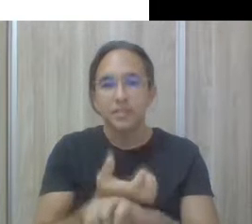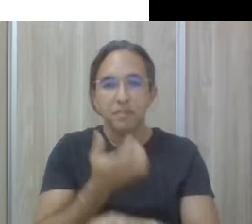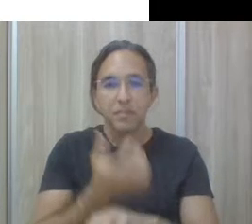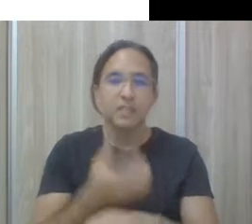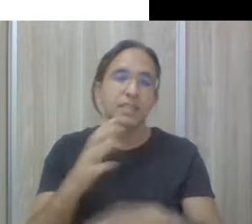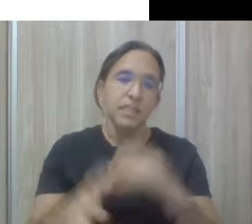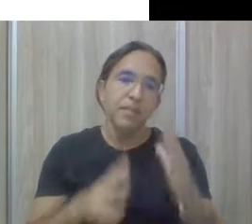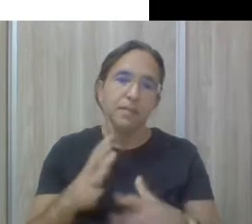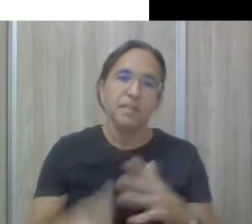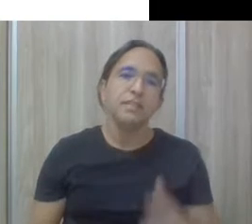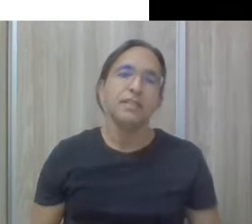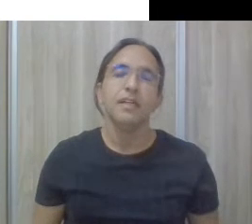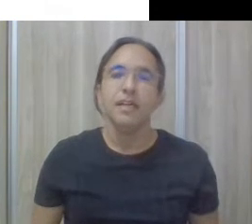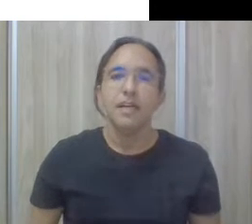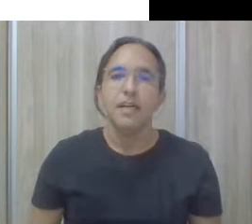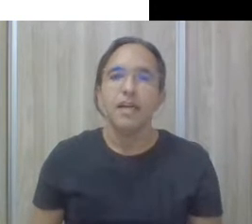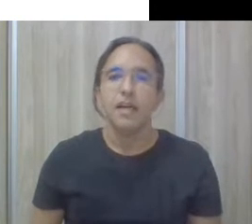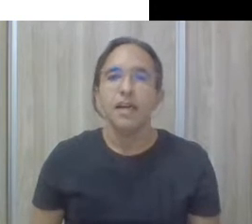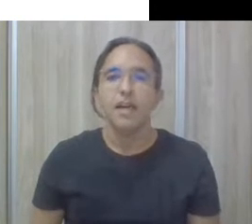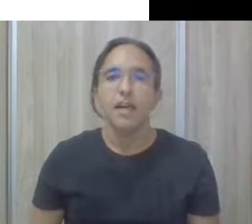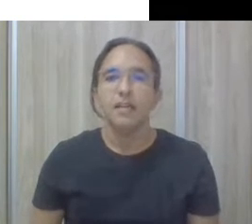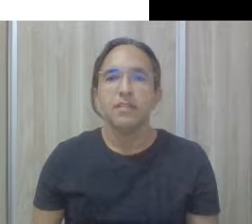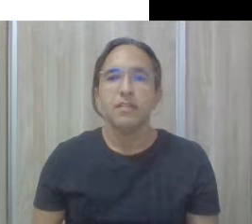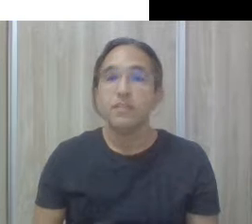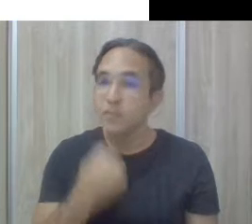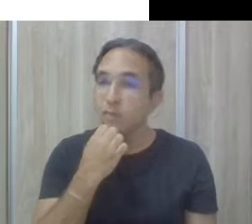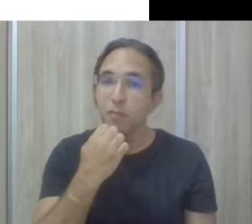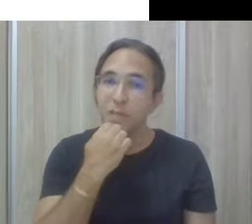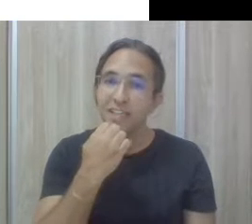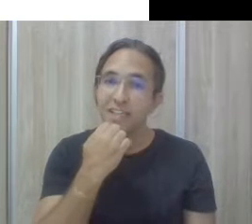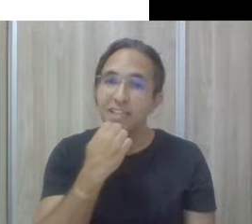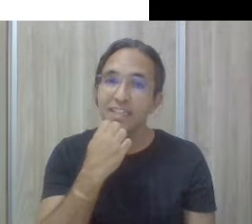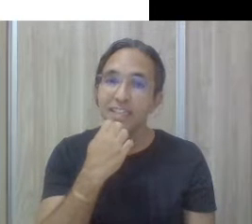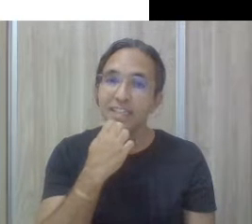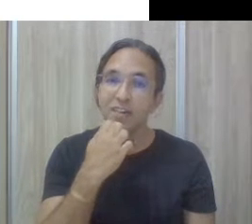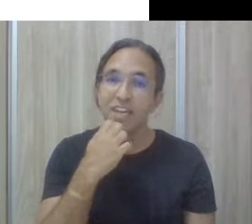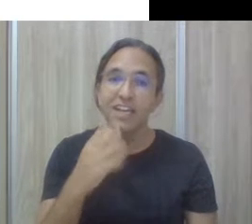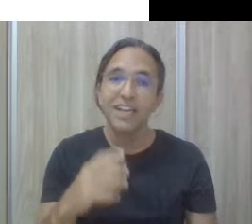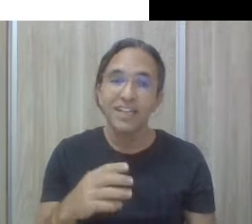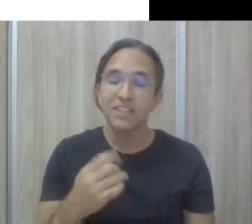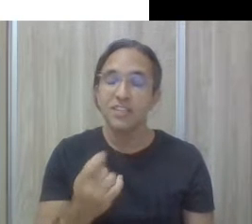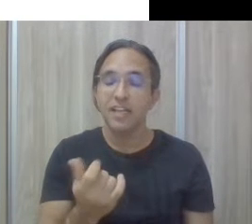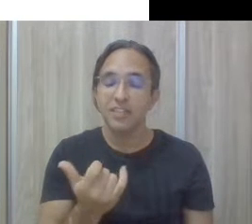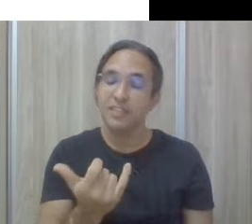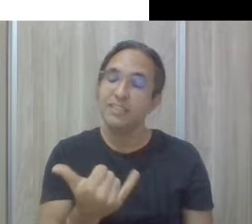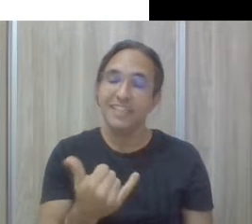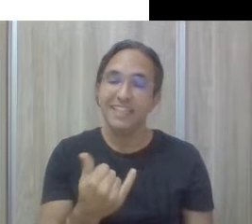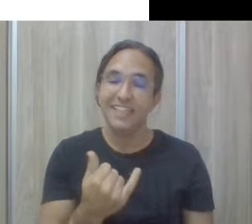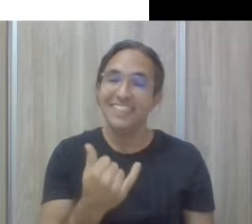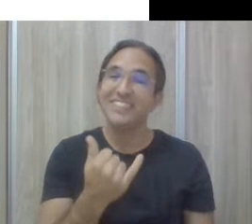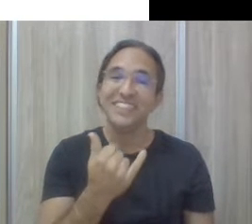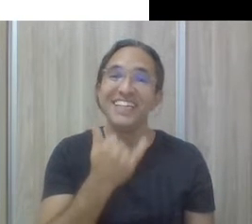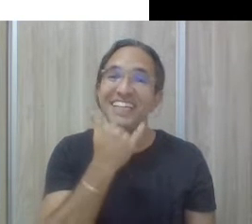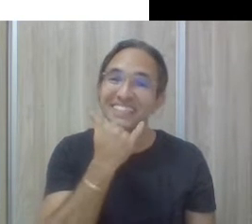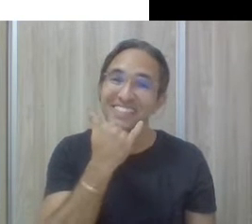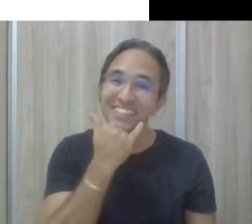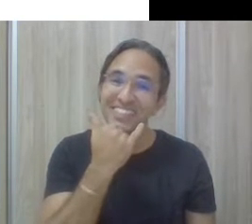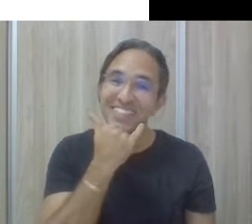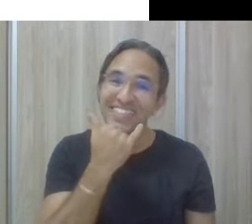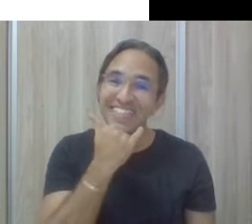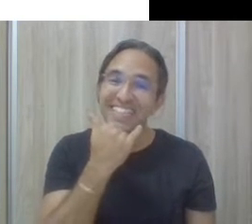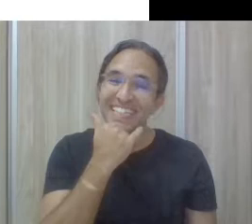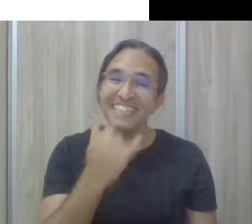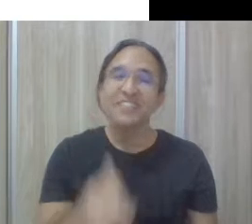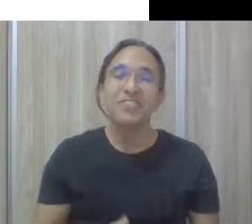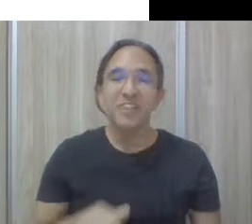com a disciplina de Libras, ah, desculpe se eu errei, assim, né?